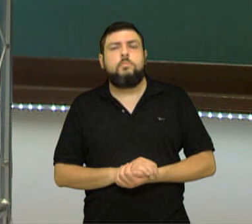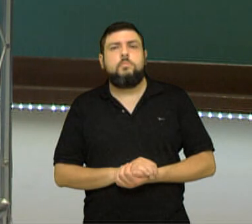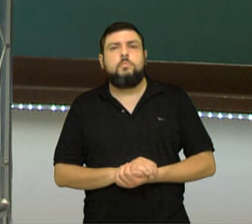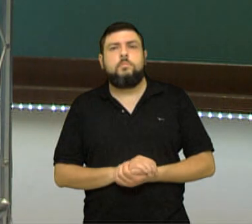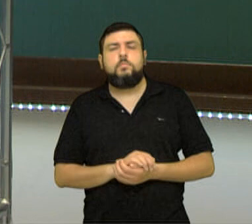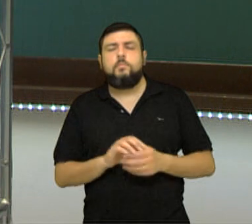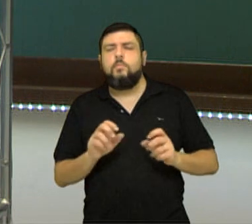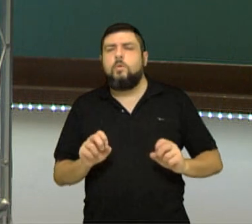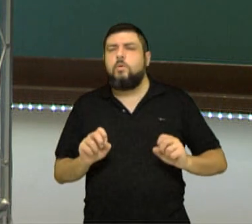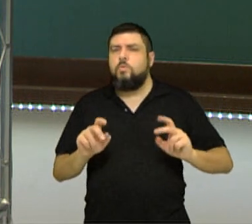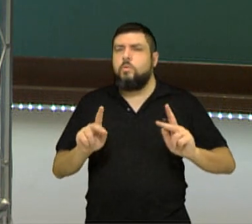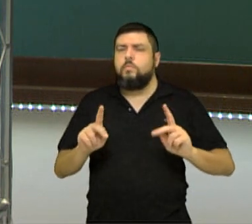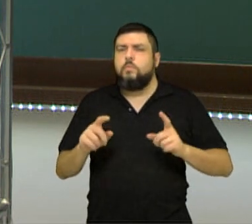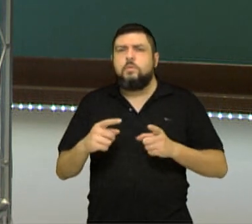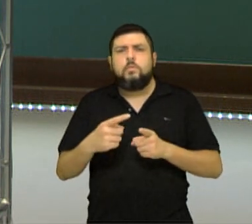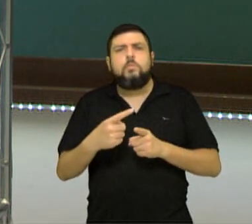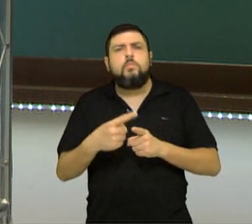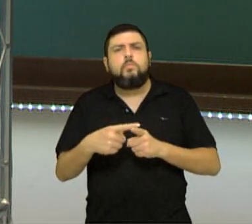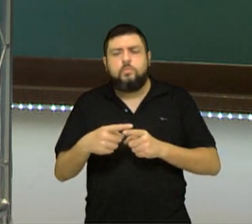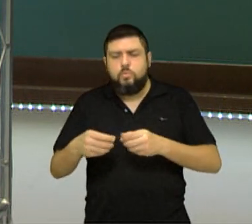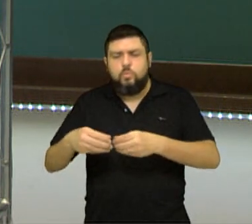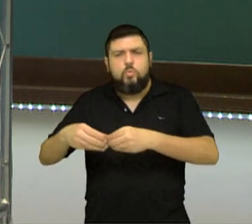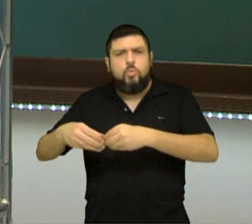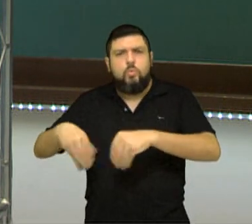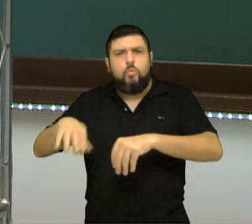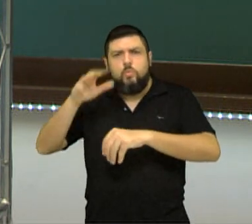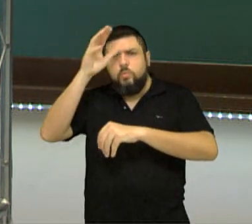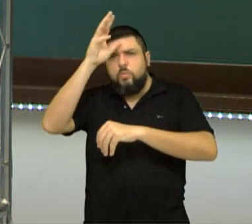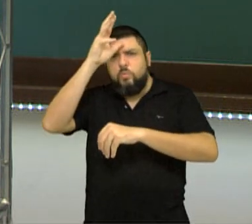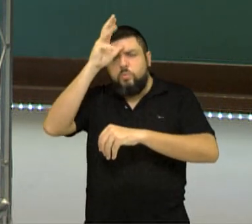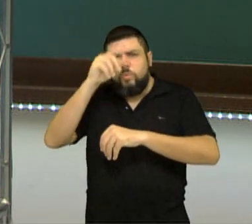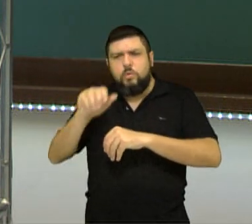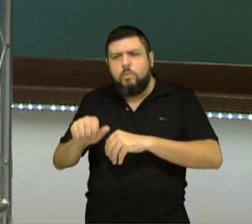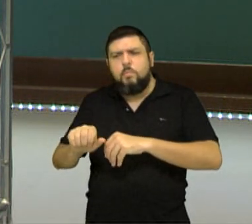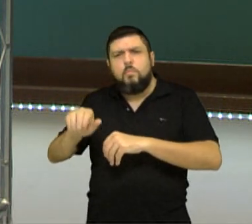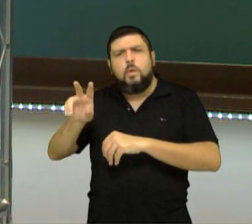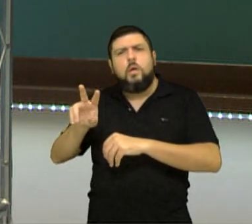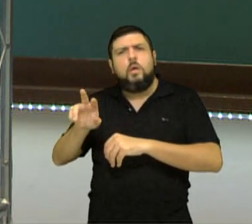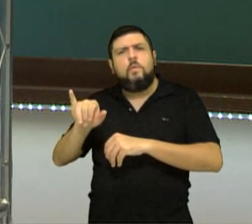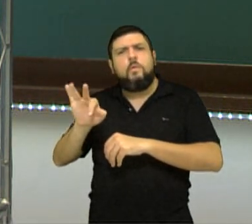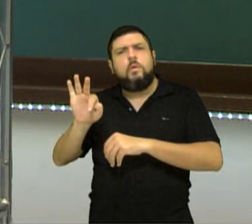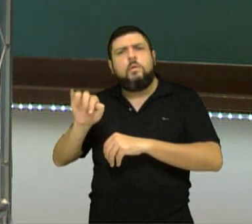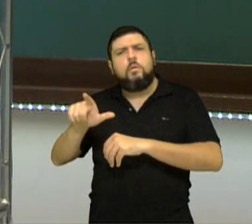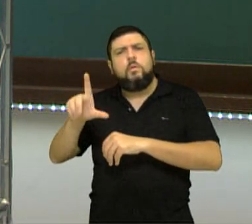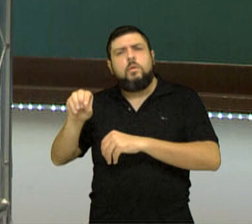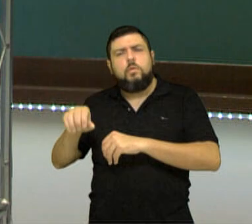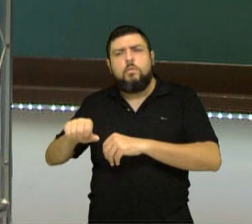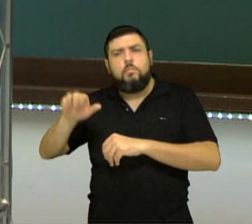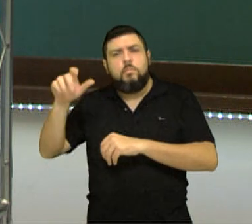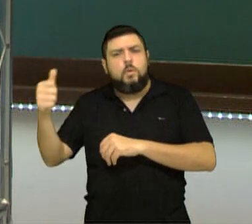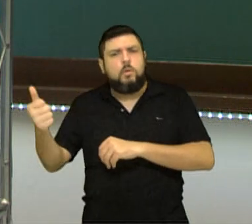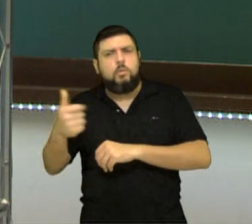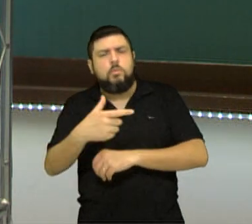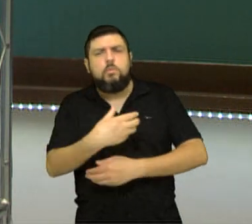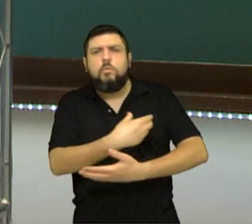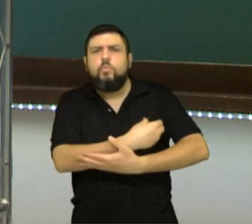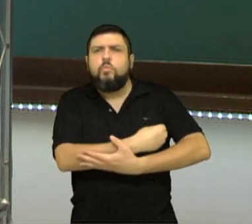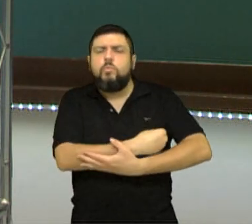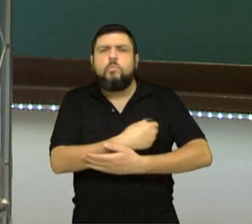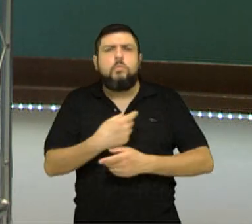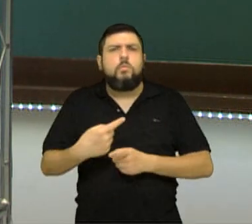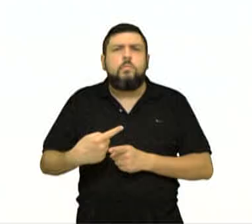Então, beleza, galera. Por que então que o ovo de galinha tem tanto mais vitelo do que no ovo de algum mamífero, por exemplo,